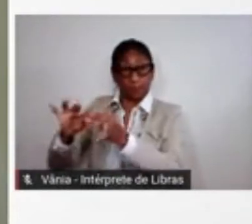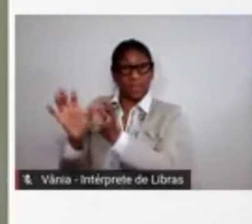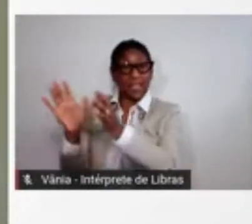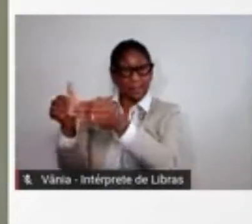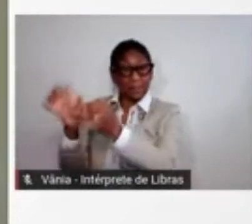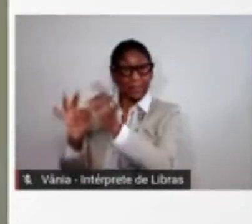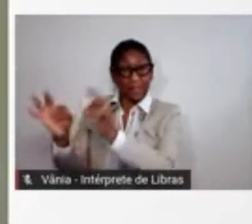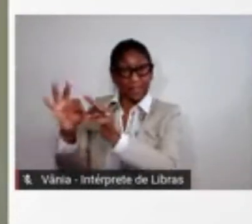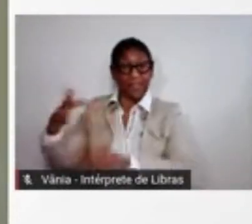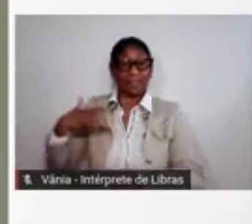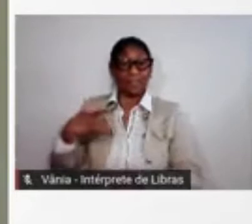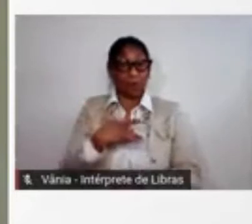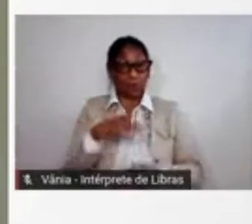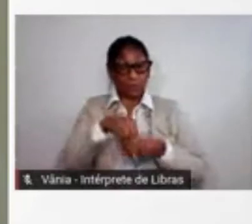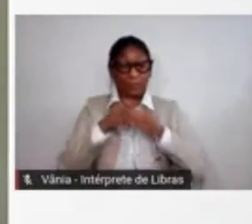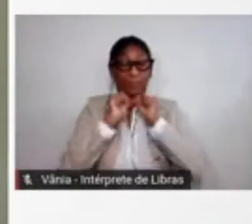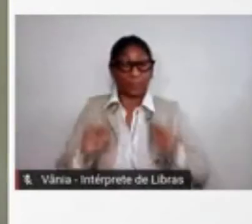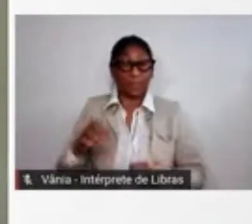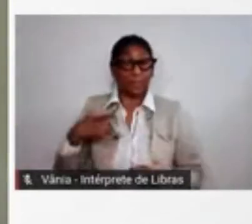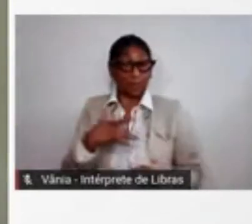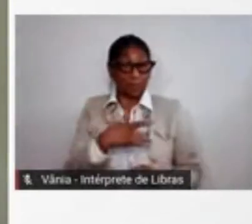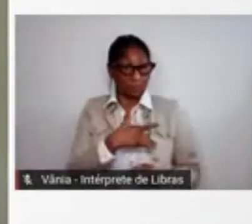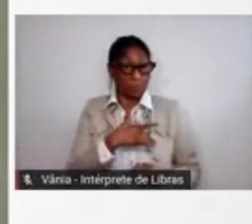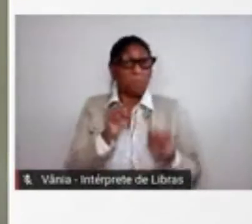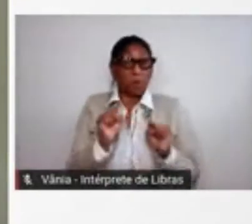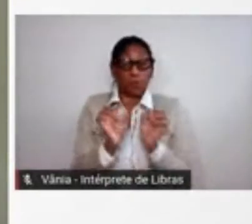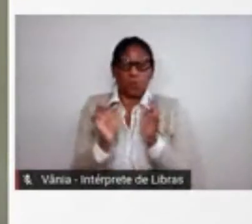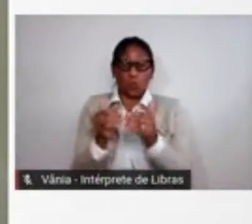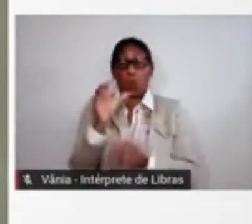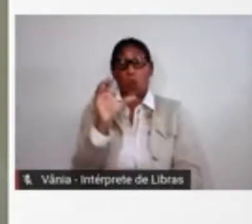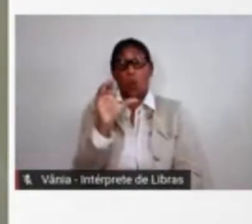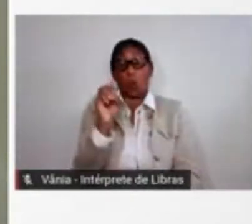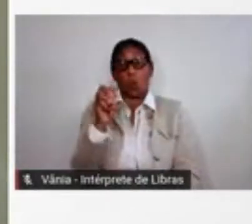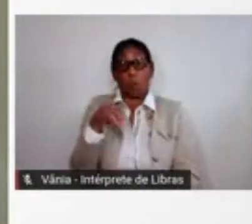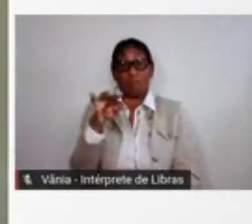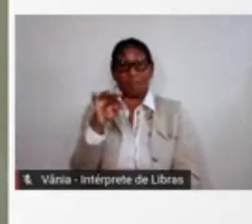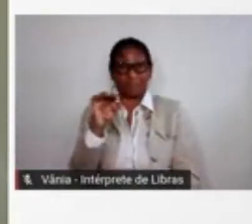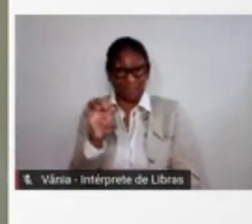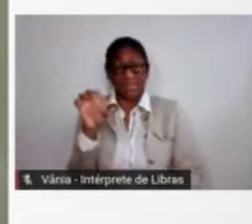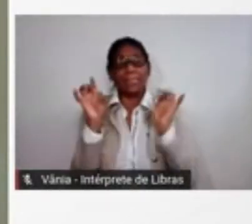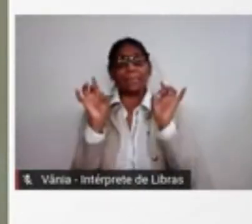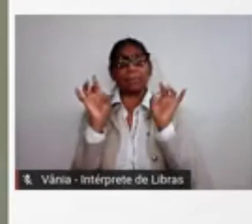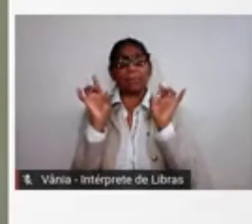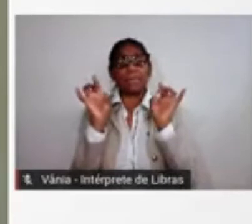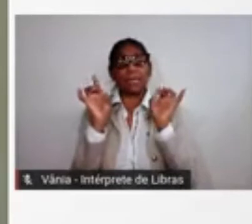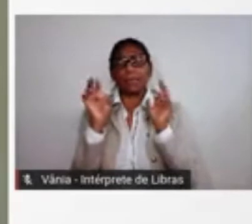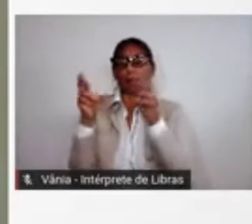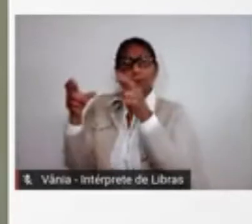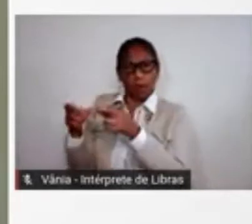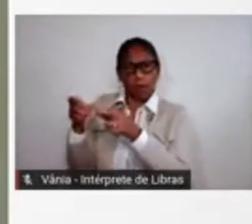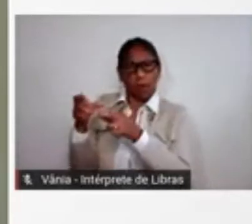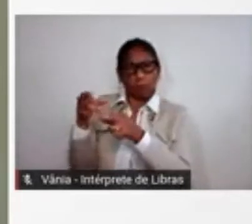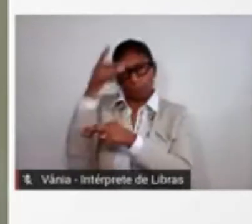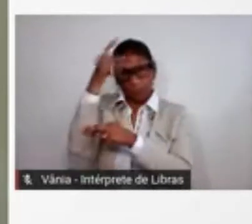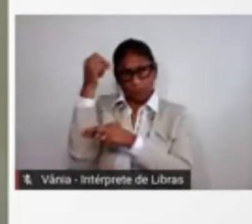próprias secretarias de saúde, um comitê de especialistas definidos